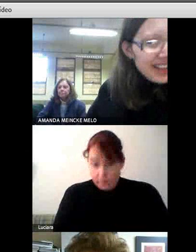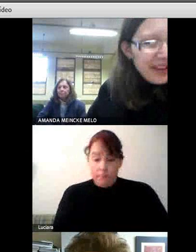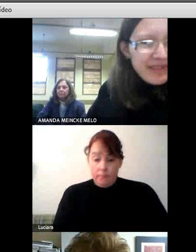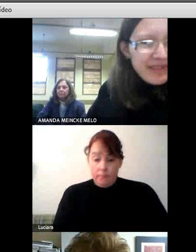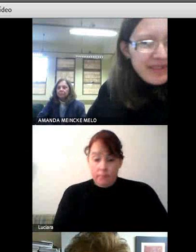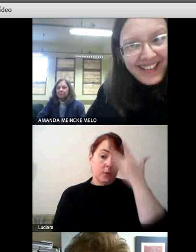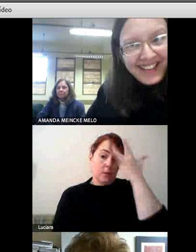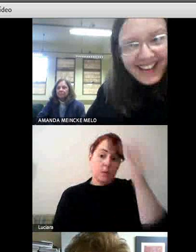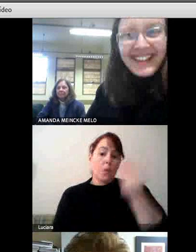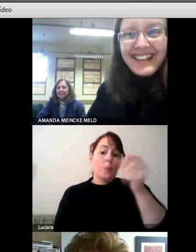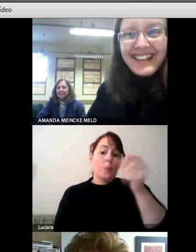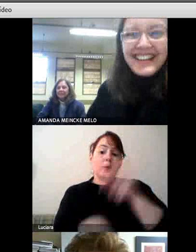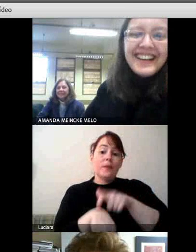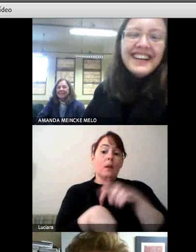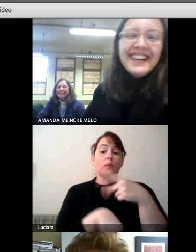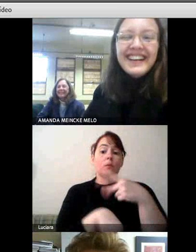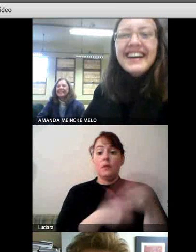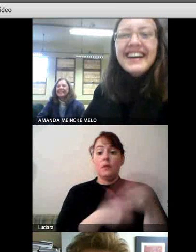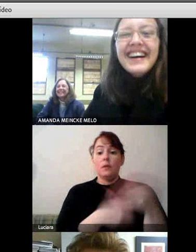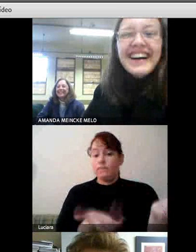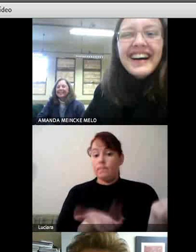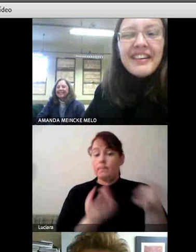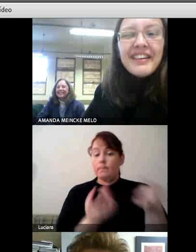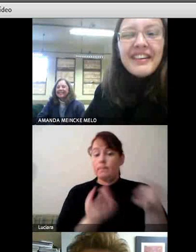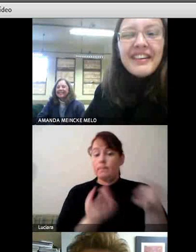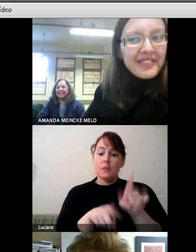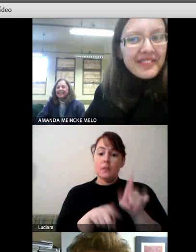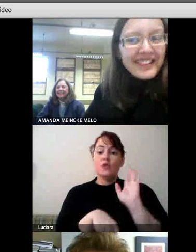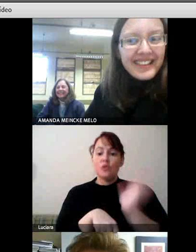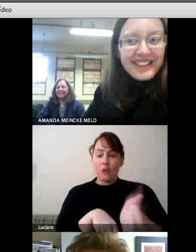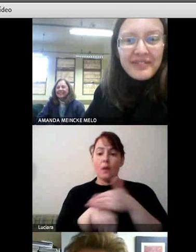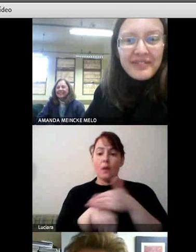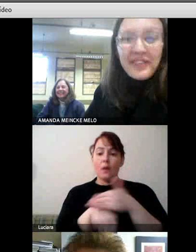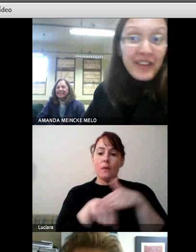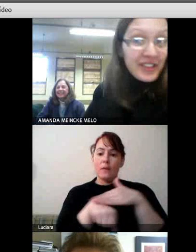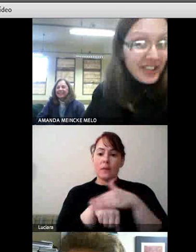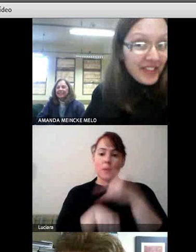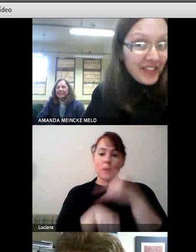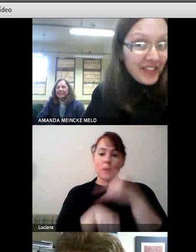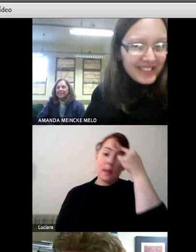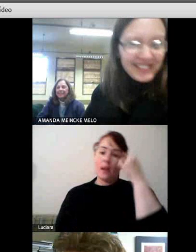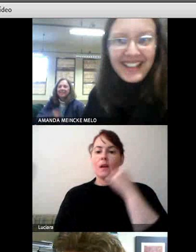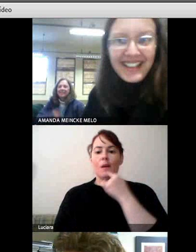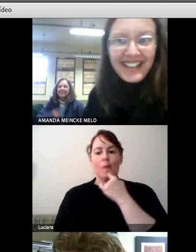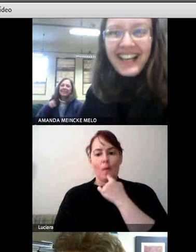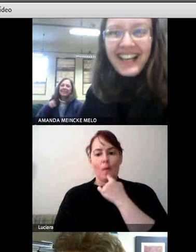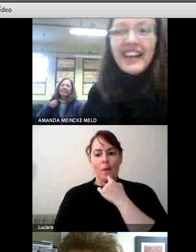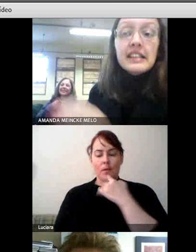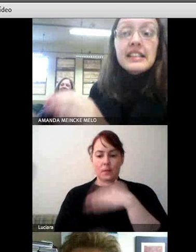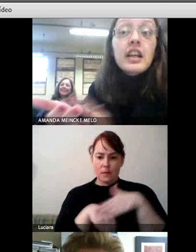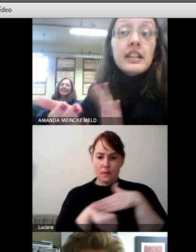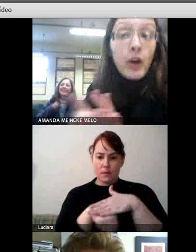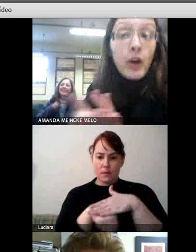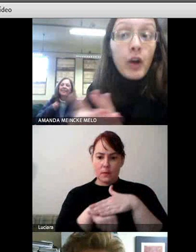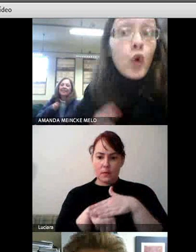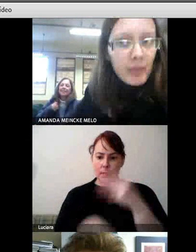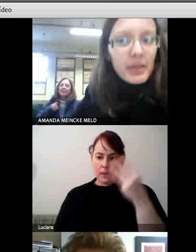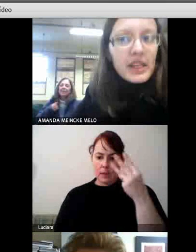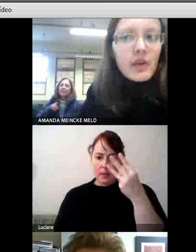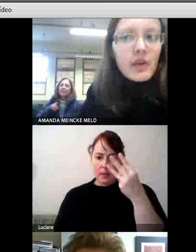conversando prática, há meia hora. E procurar o recurso e por a criança mim, continuamos, aprender, mas eu não sei se a senhora tem